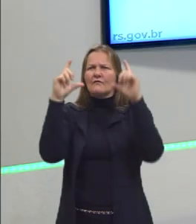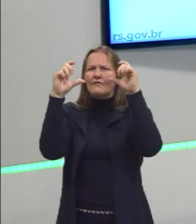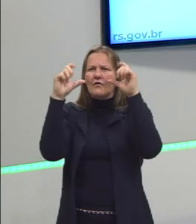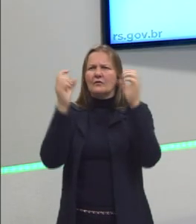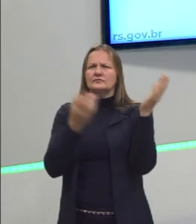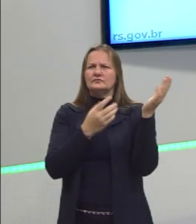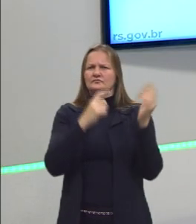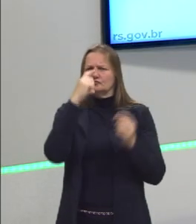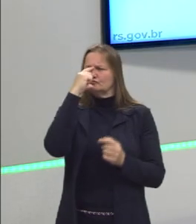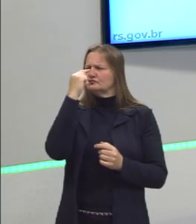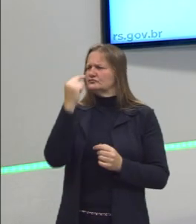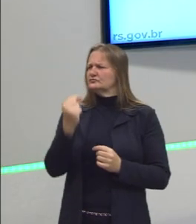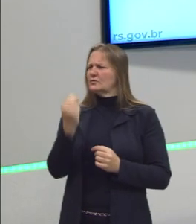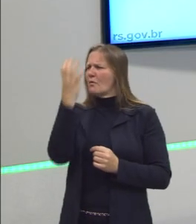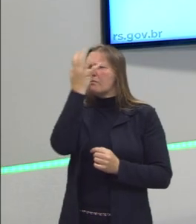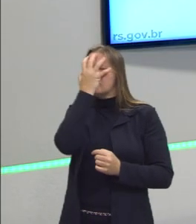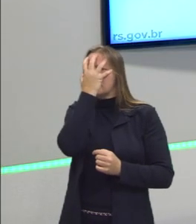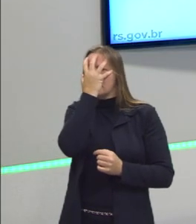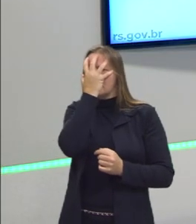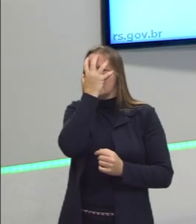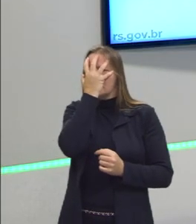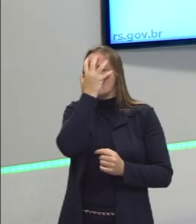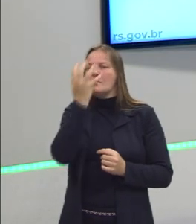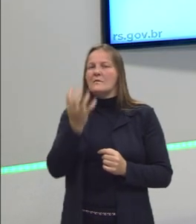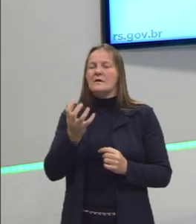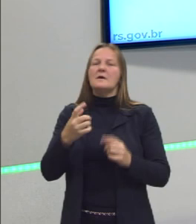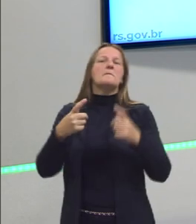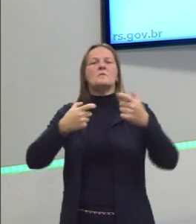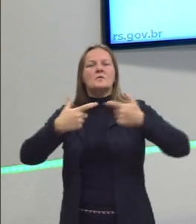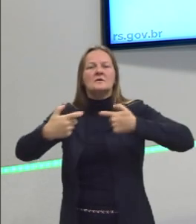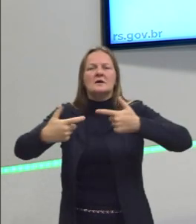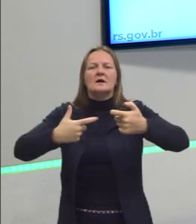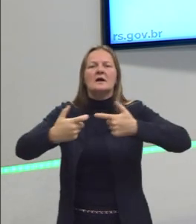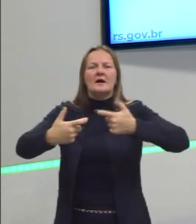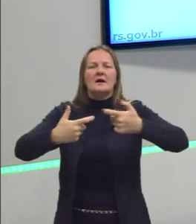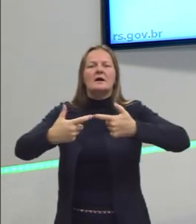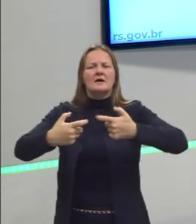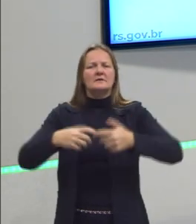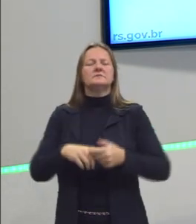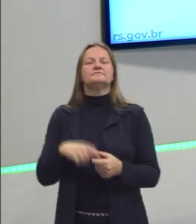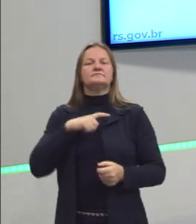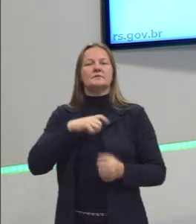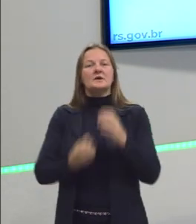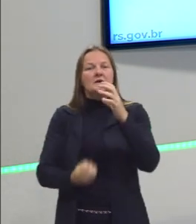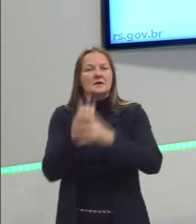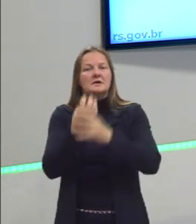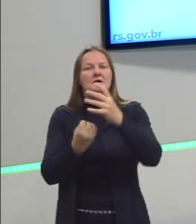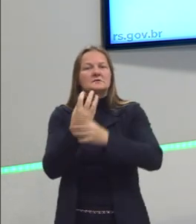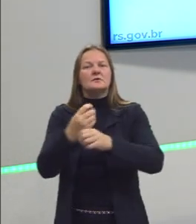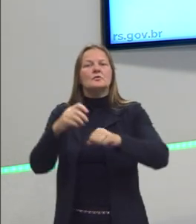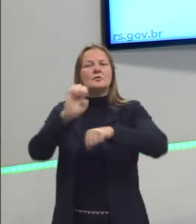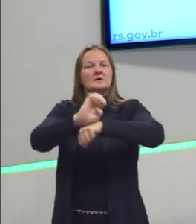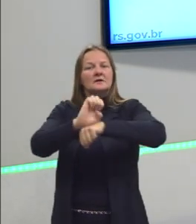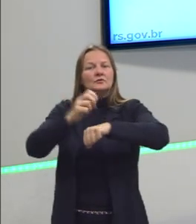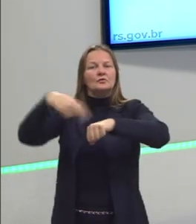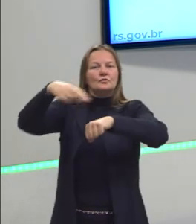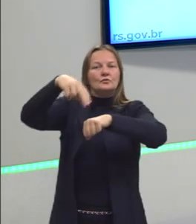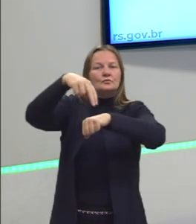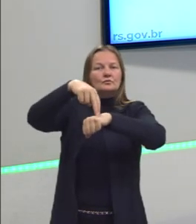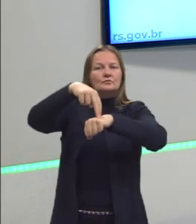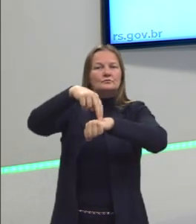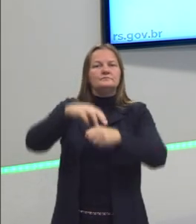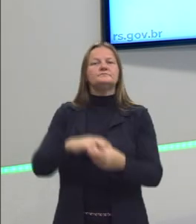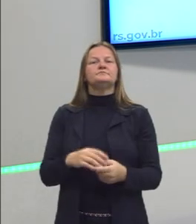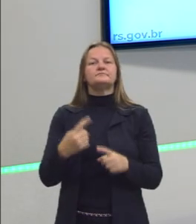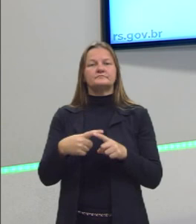pessoas usavam a no início da peste negra muitas guerras e a criação dos estados nacionais entre consumo e